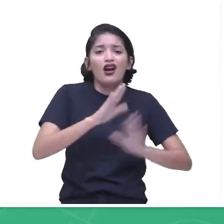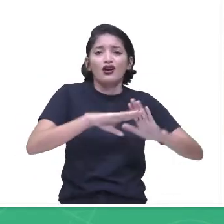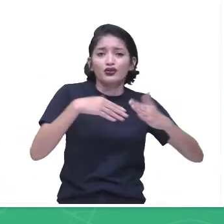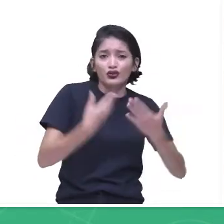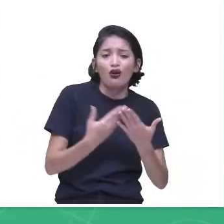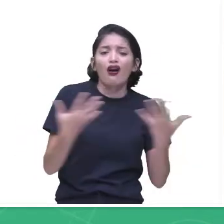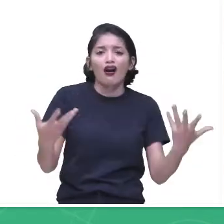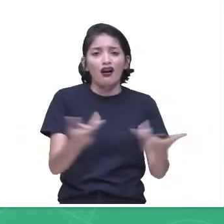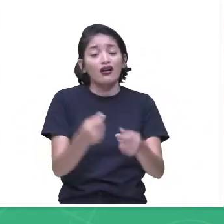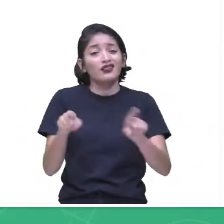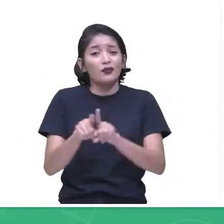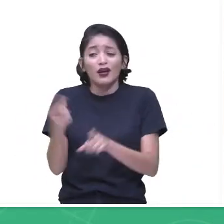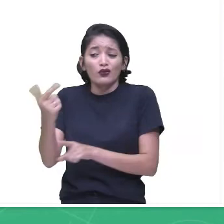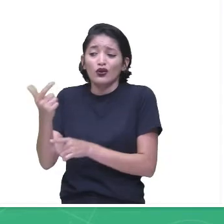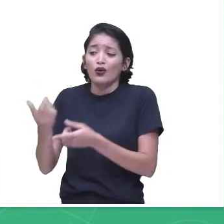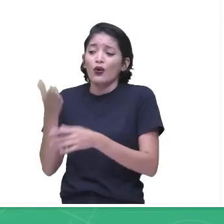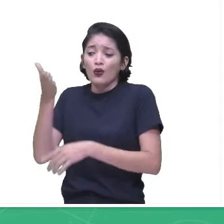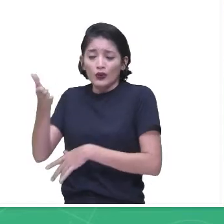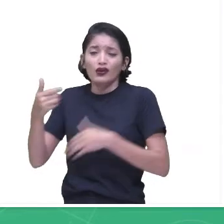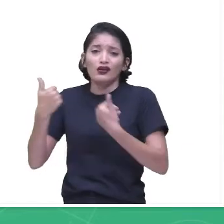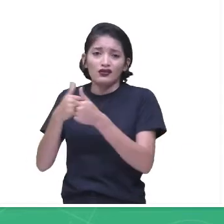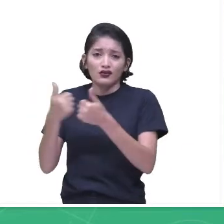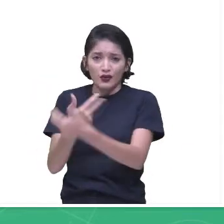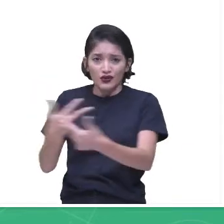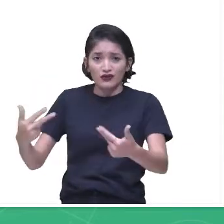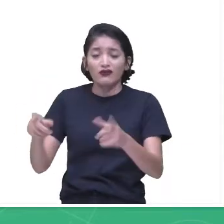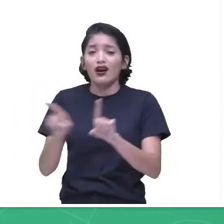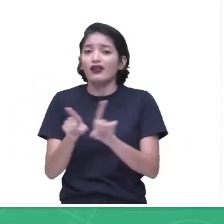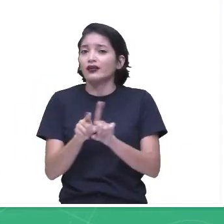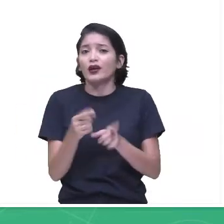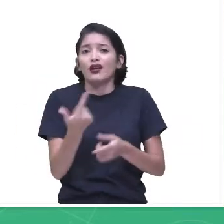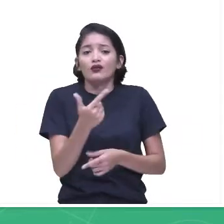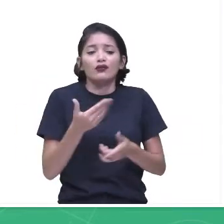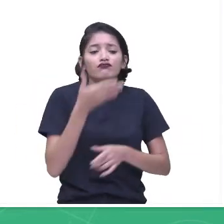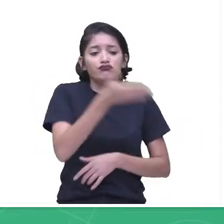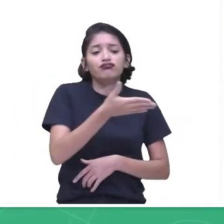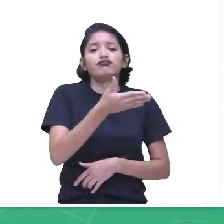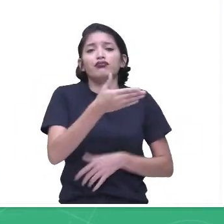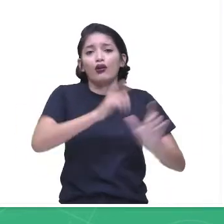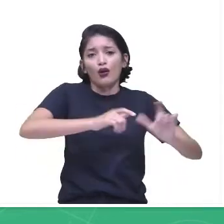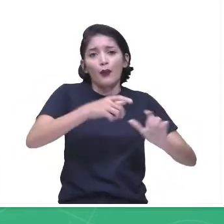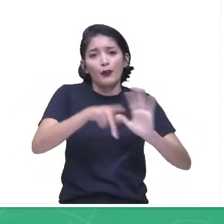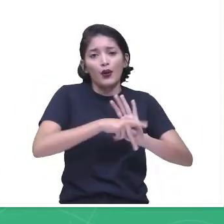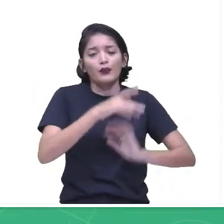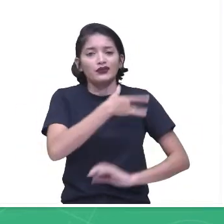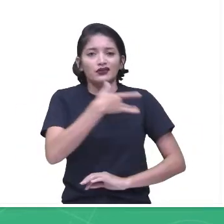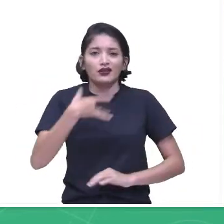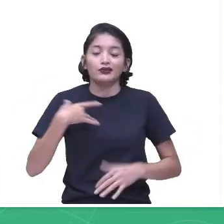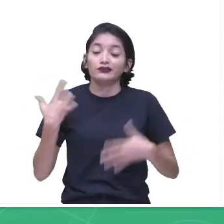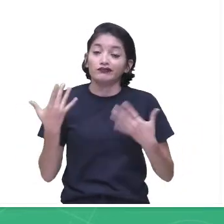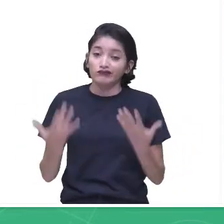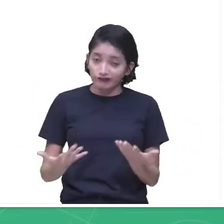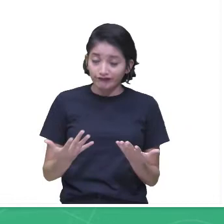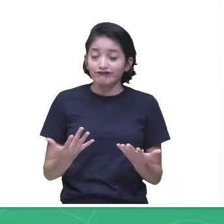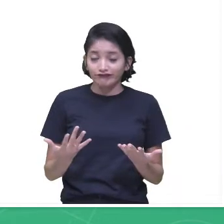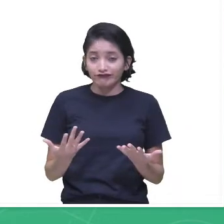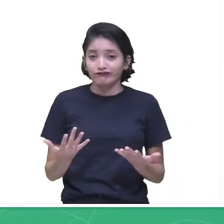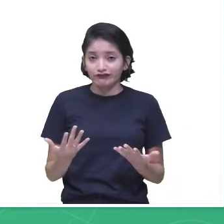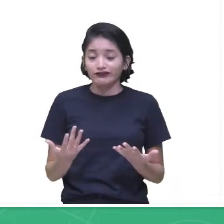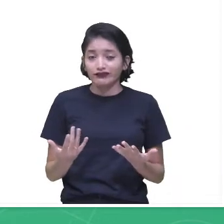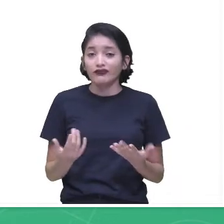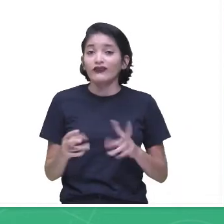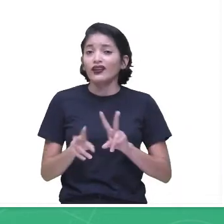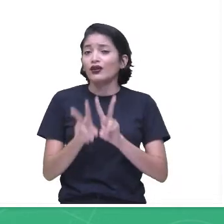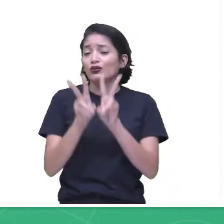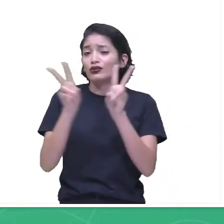têm acesso a transporte, muitas pessoas não têm acesso à saúde, né? Então, vejam lá. Então, essa